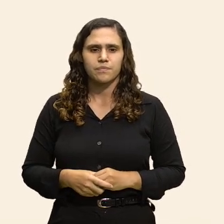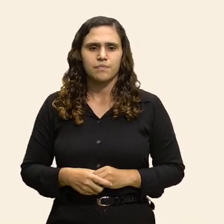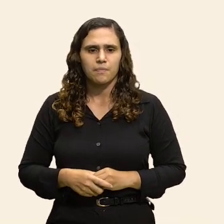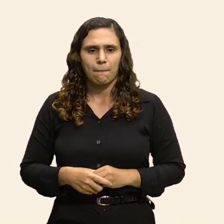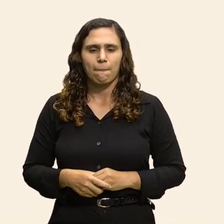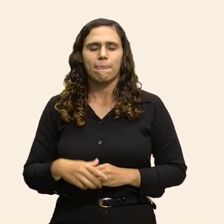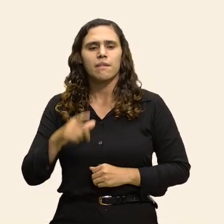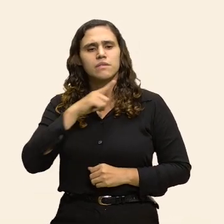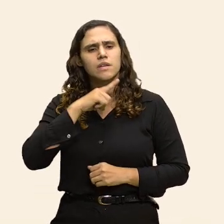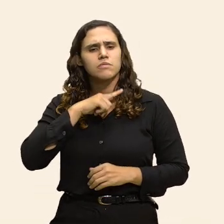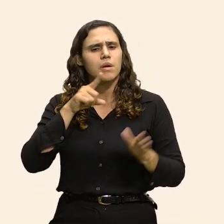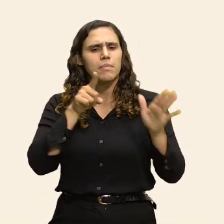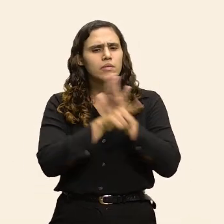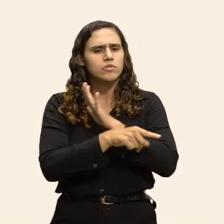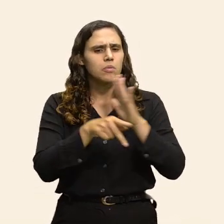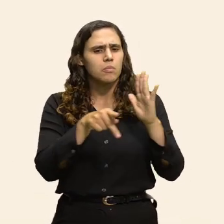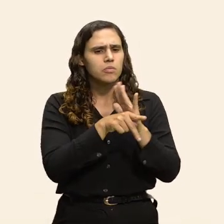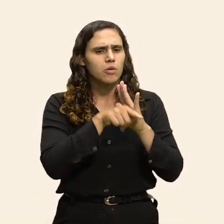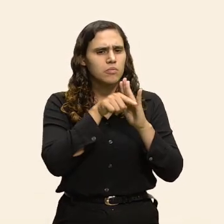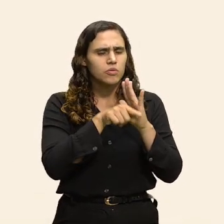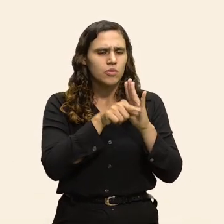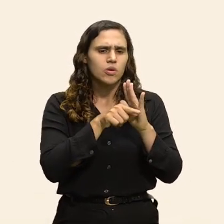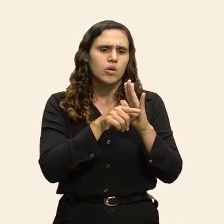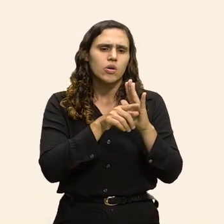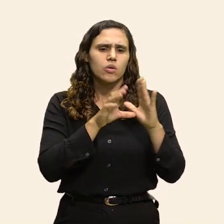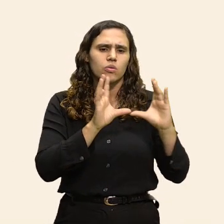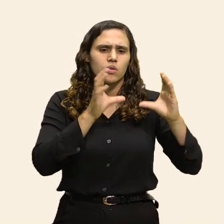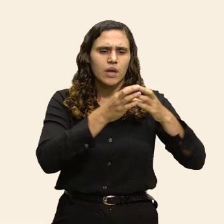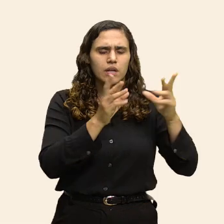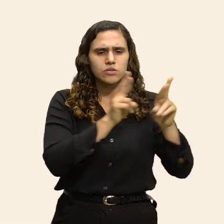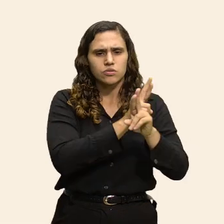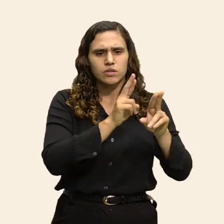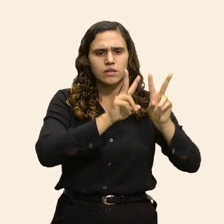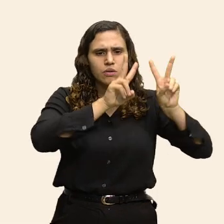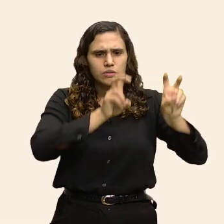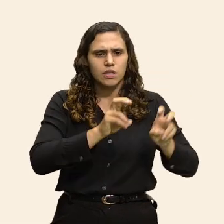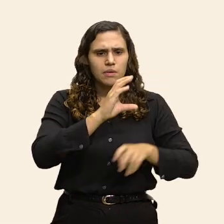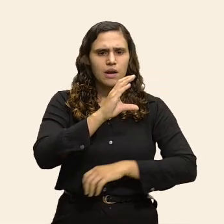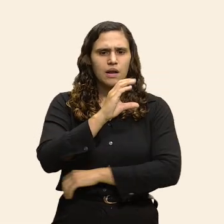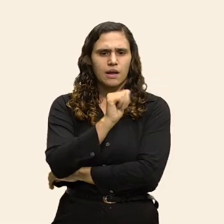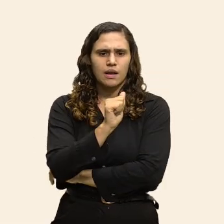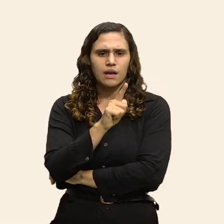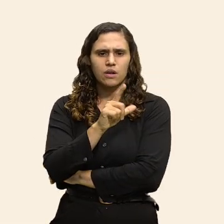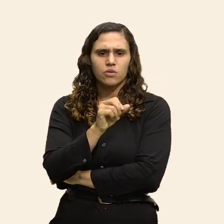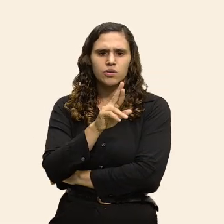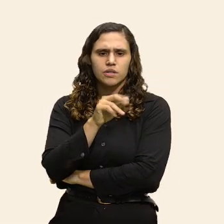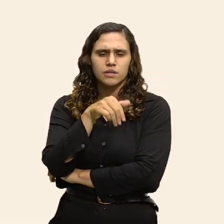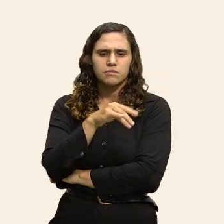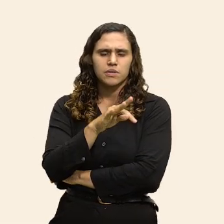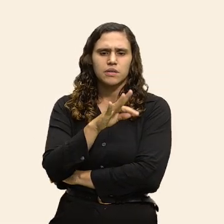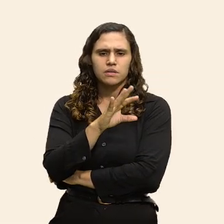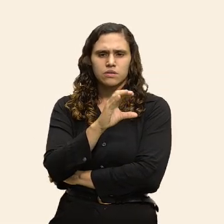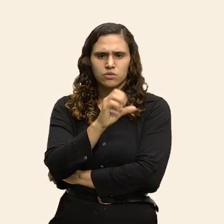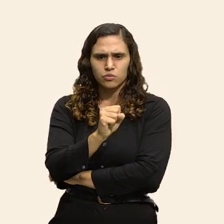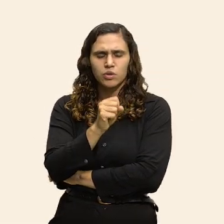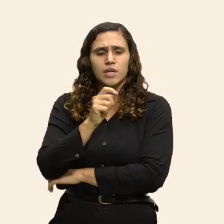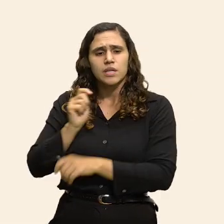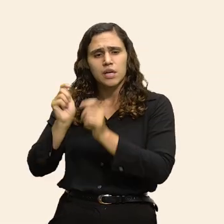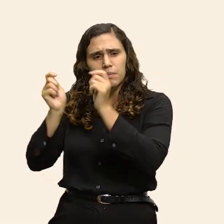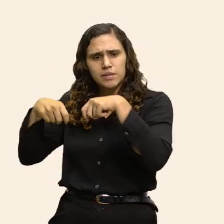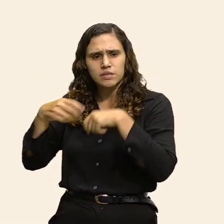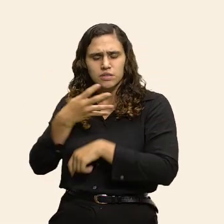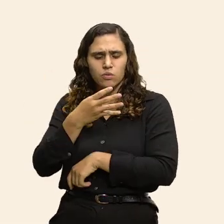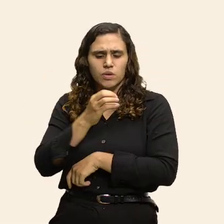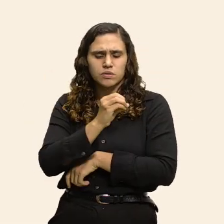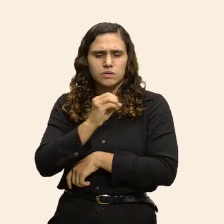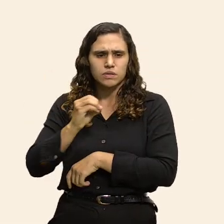trata justamente disso, de um calorímetro. O calorímetro tem a capacidade térmica de 400 calorias por grau Celsius.